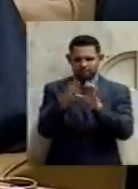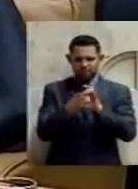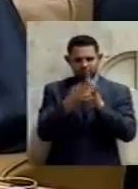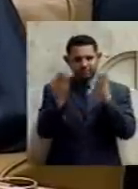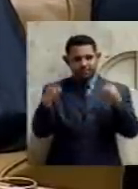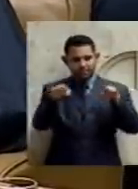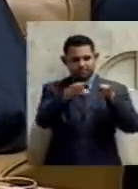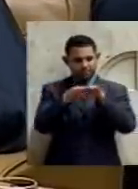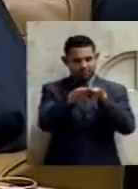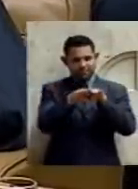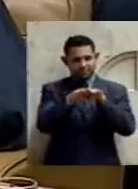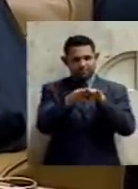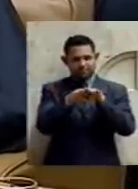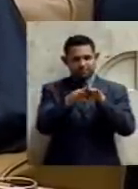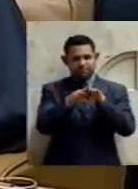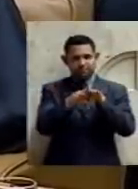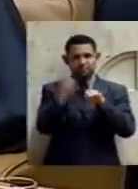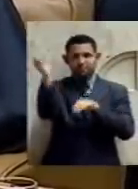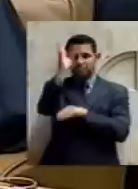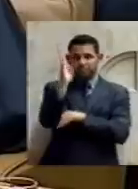Democrático de Direito brasileiro,